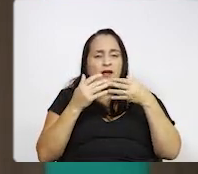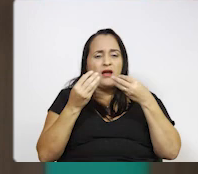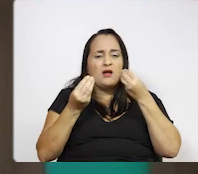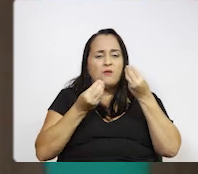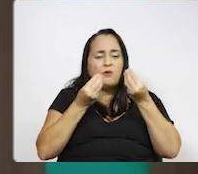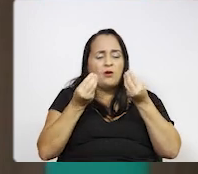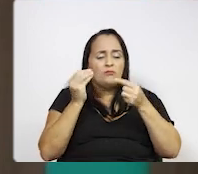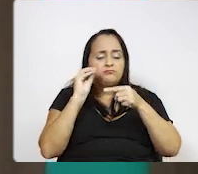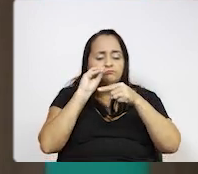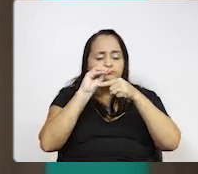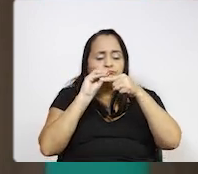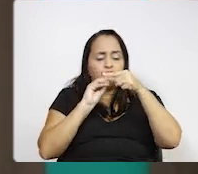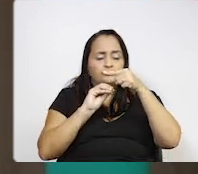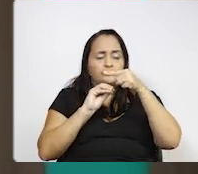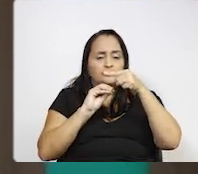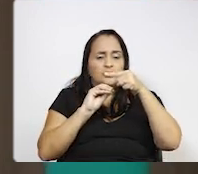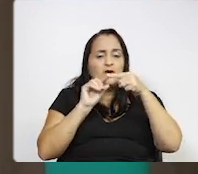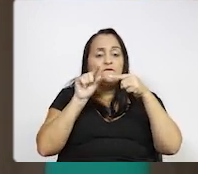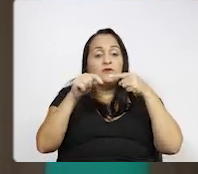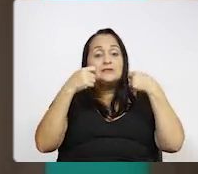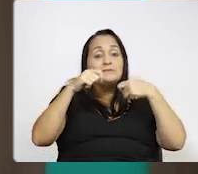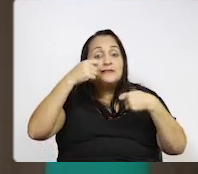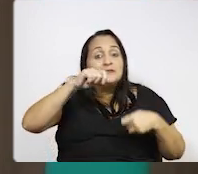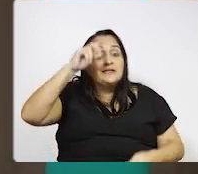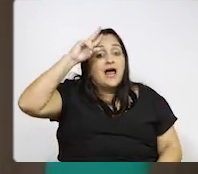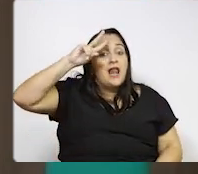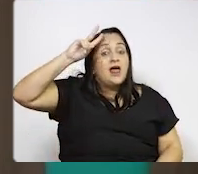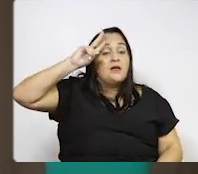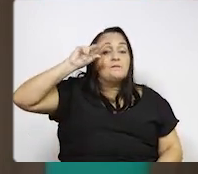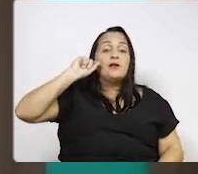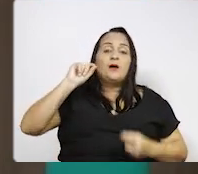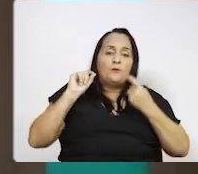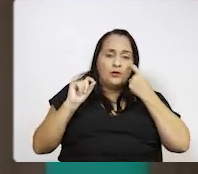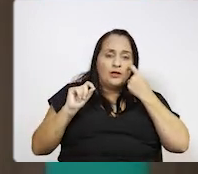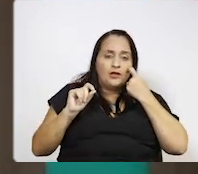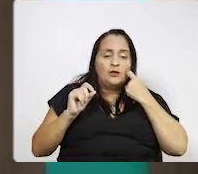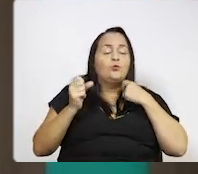aqui, você tem que lembrar que o numerador